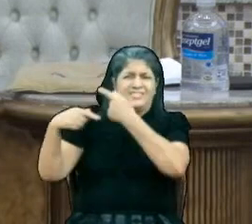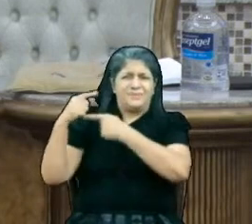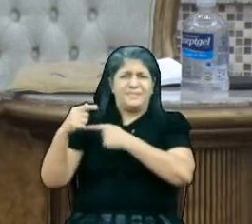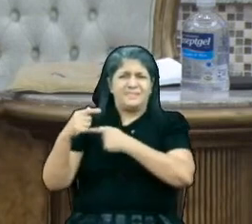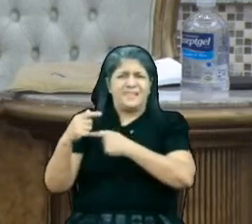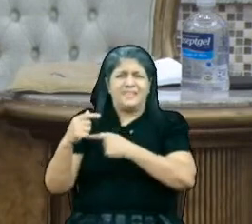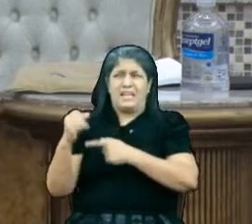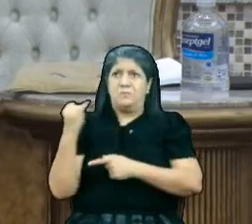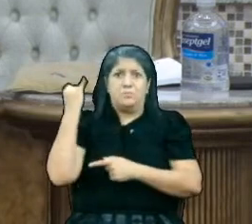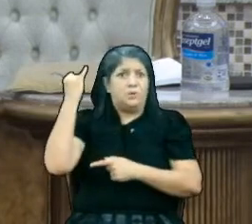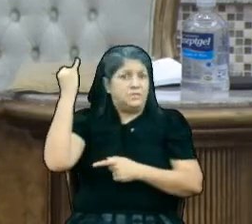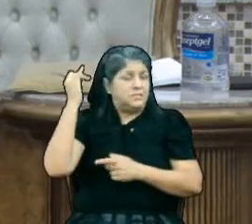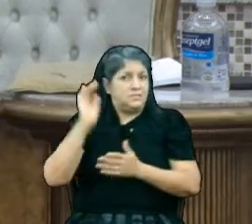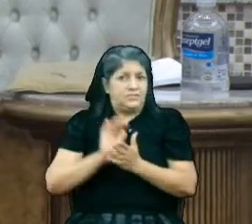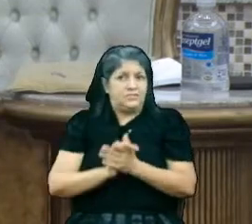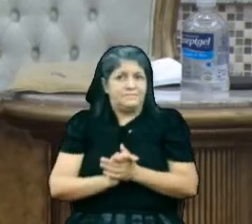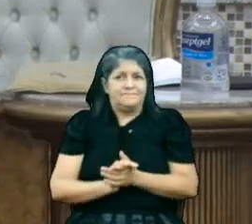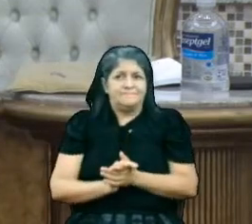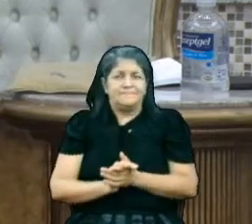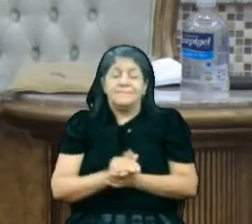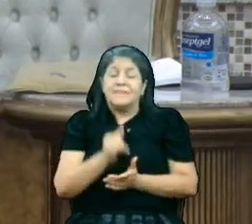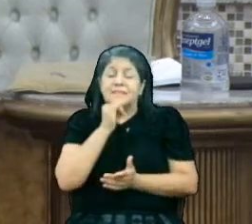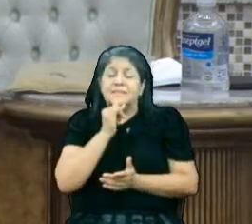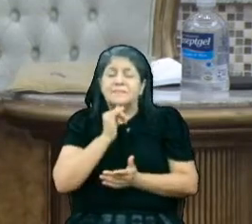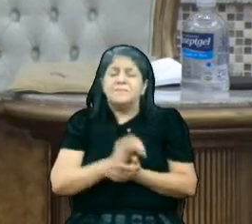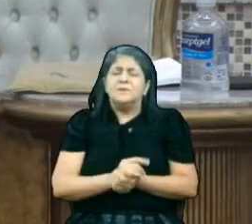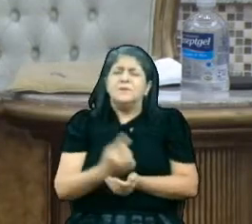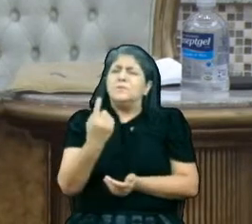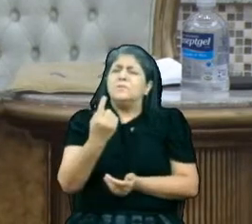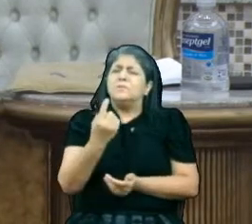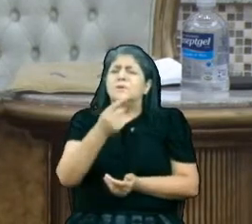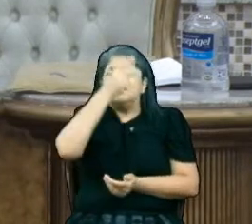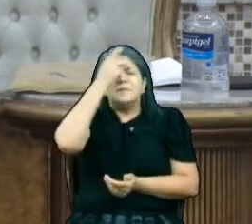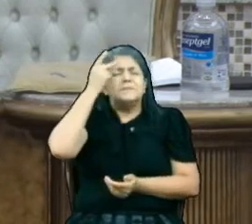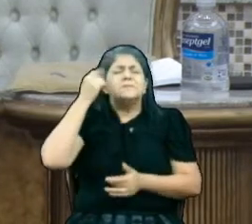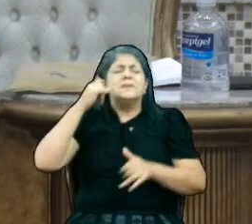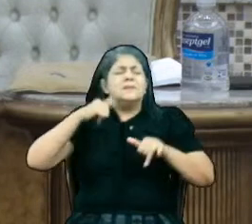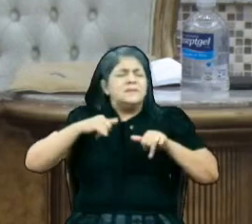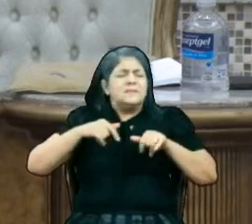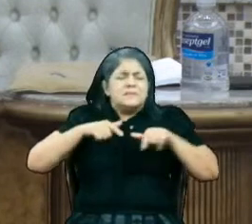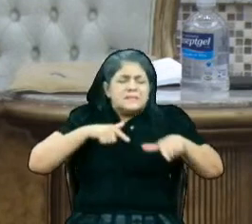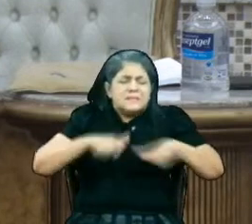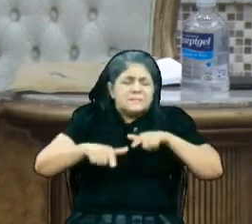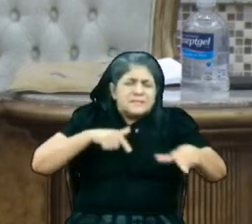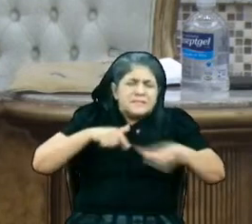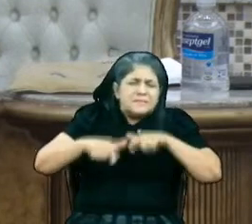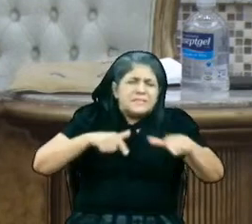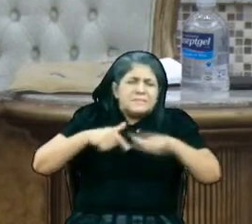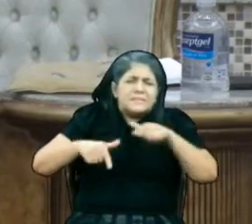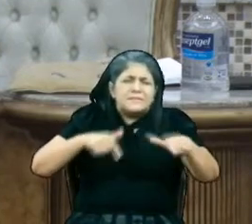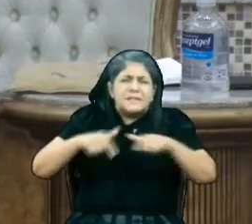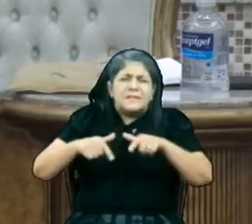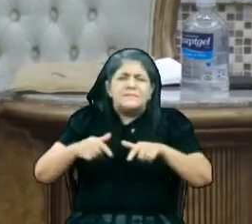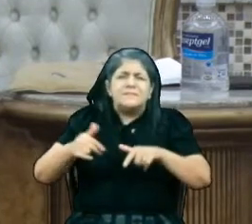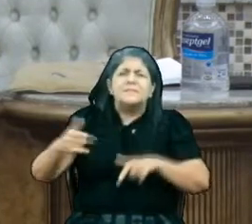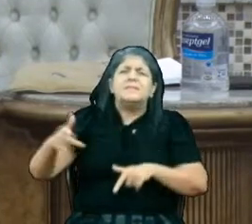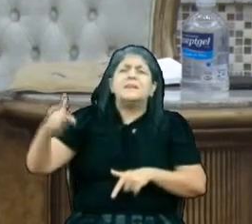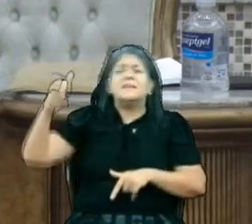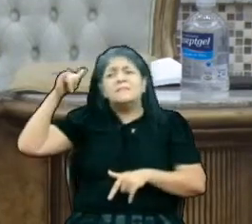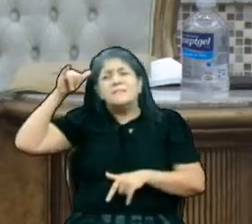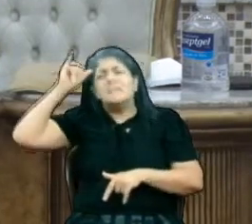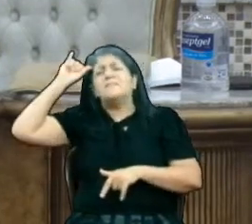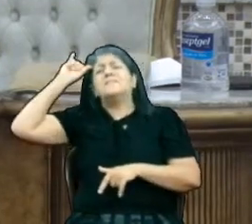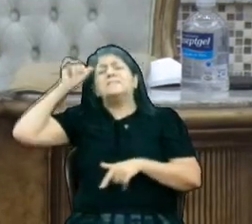dia de um trabalhador agrícola e isto era o valor de uma dracma